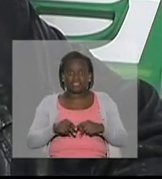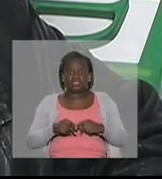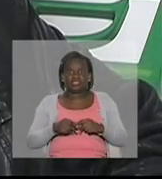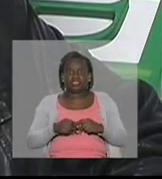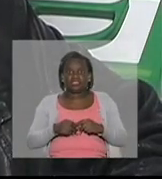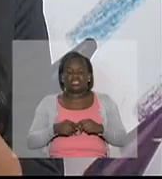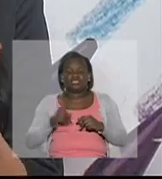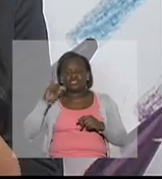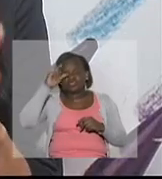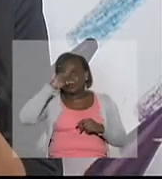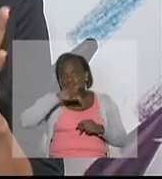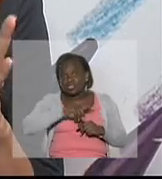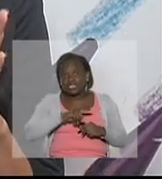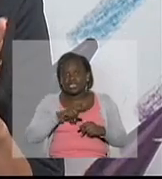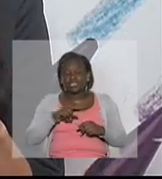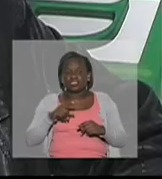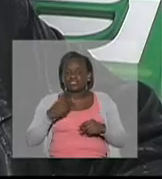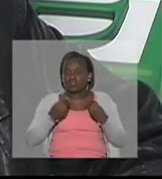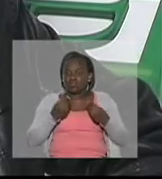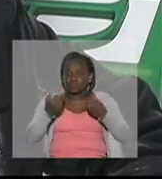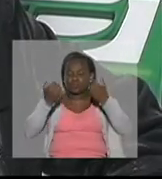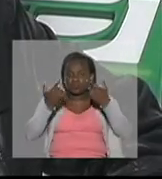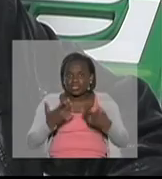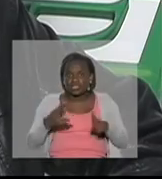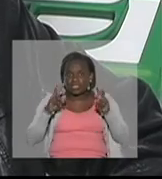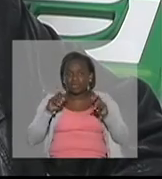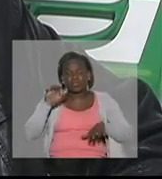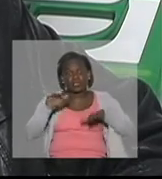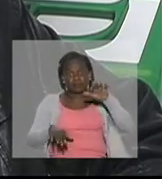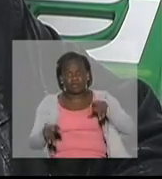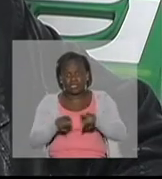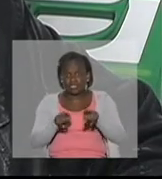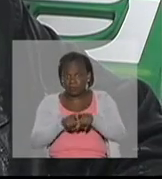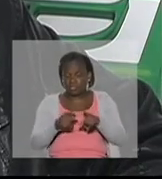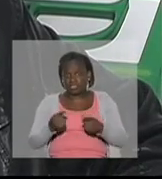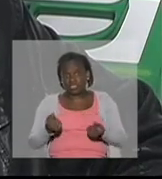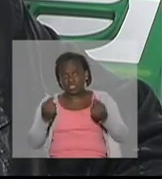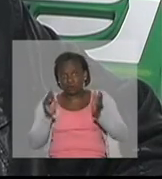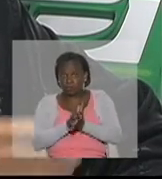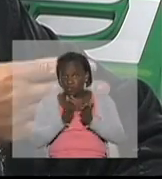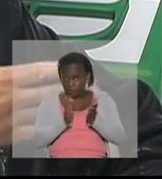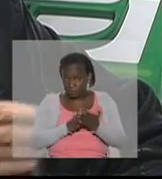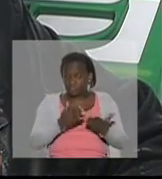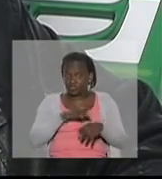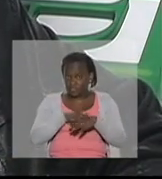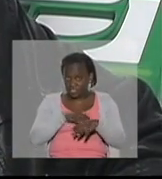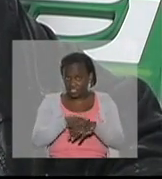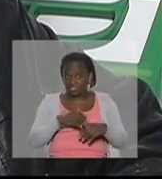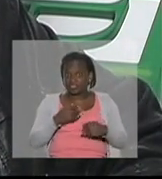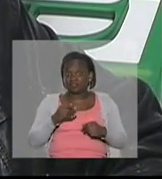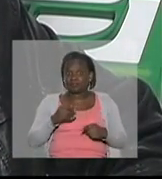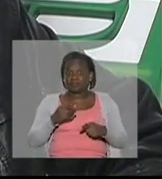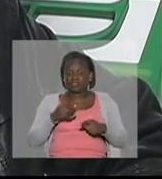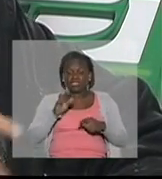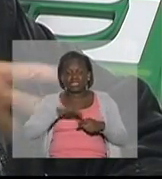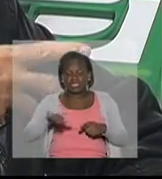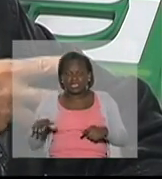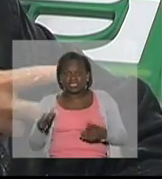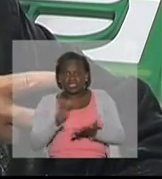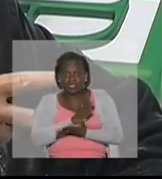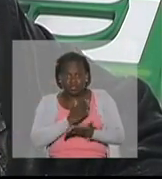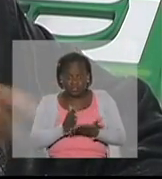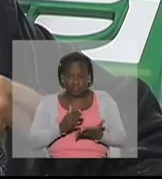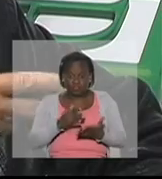mensagens. A dificuldade de lidar com um assunto depende também da classe social. A gente estava conversando sobre isso. Em crianças